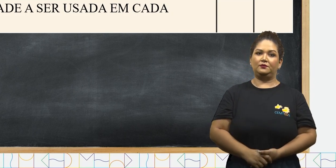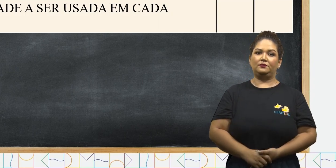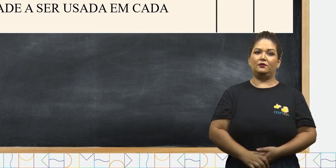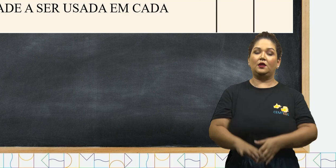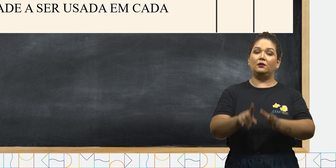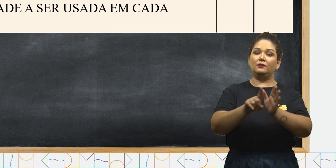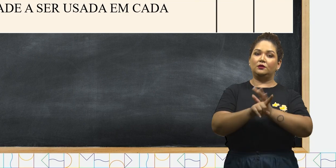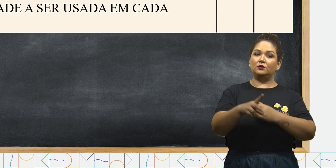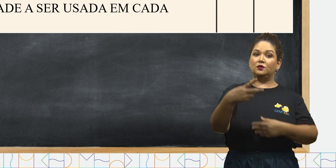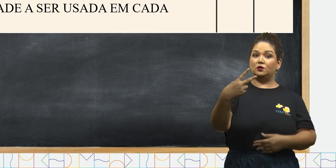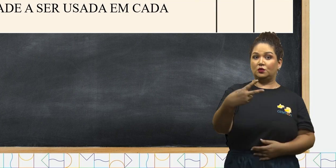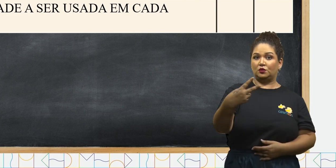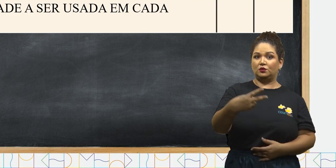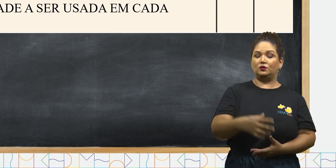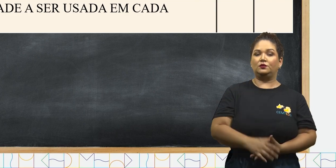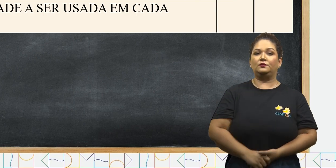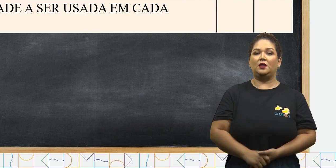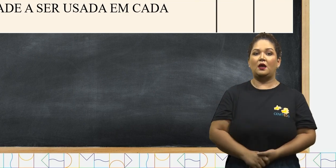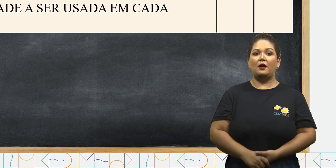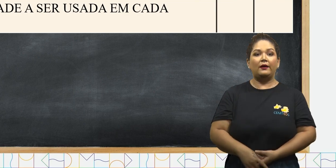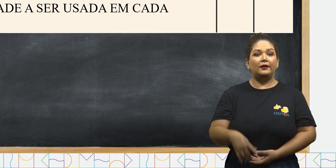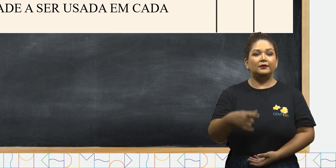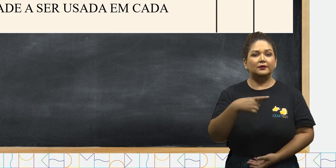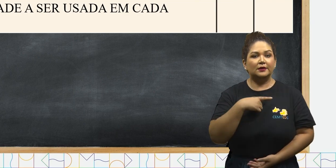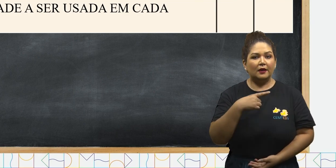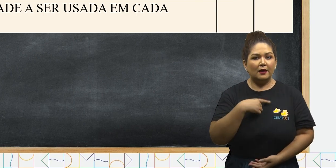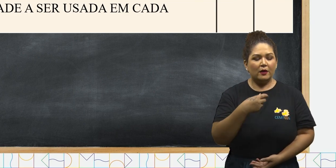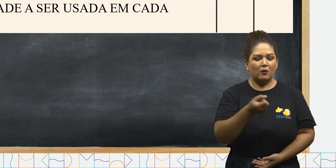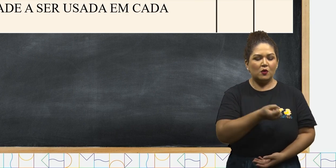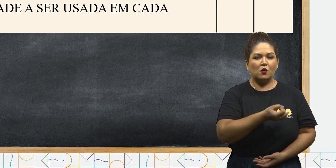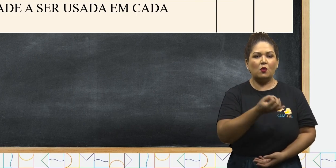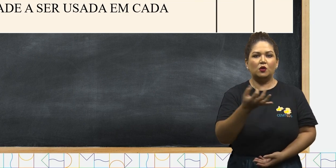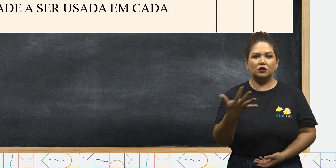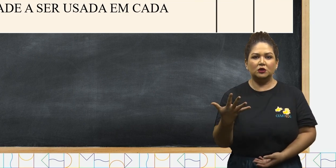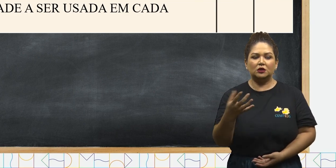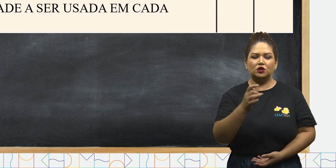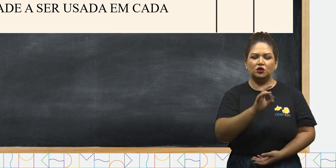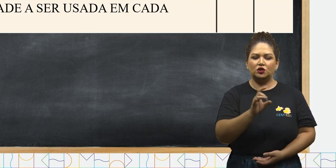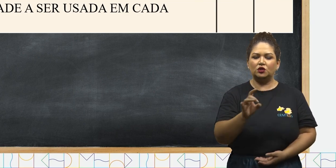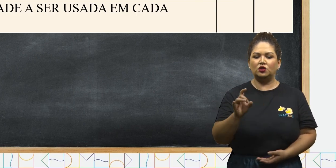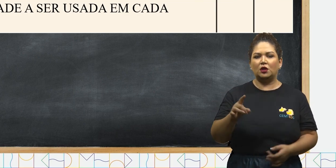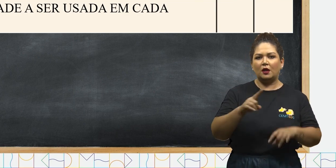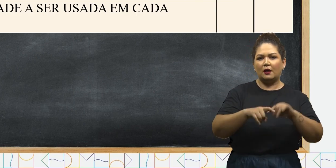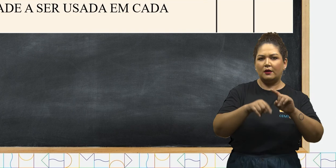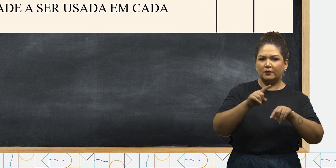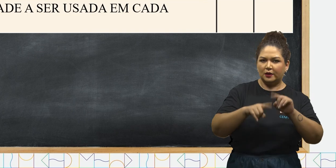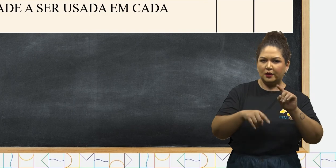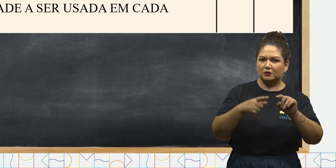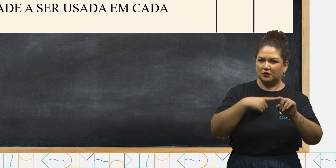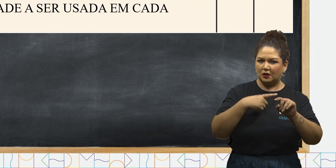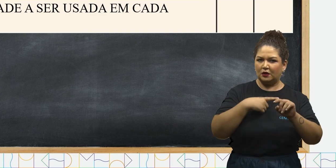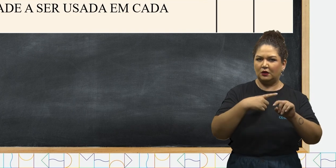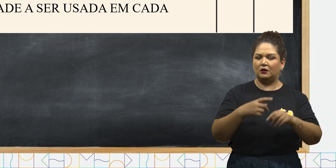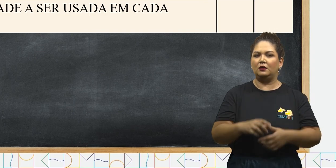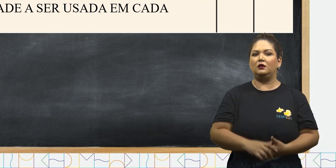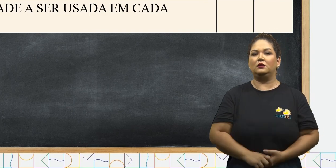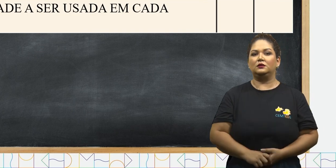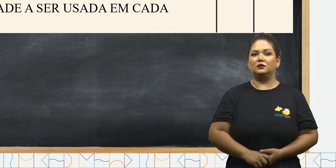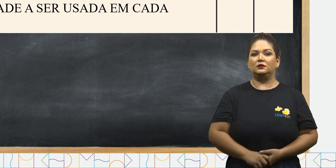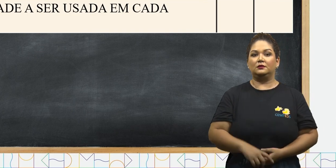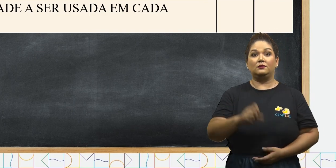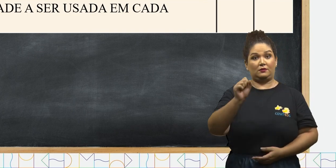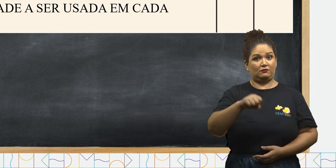pergunta. Há uma quantidade a ser usada em cada ingrediente? Sim, em